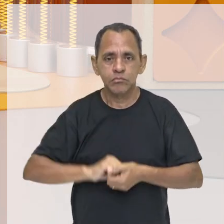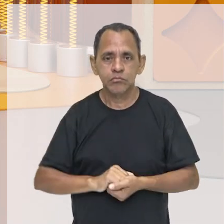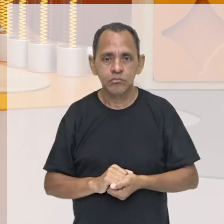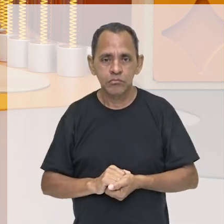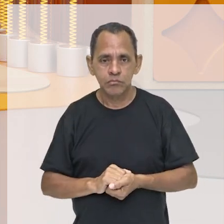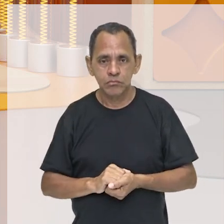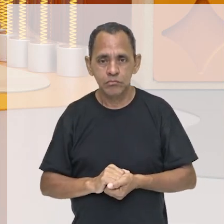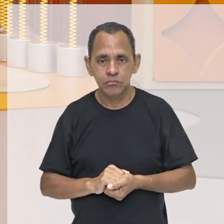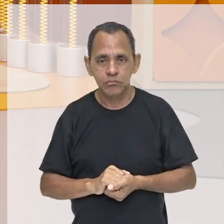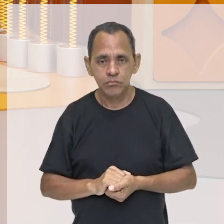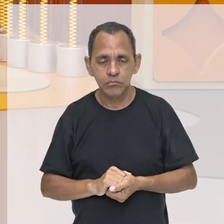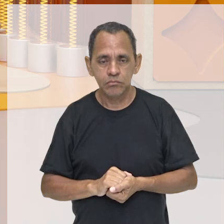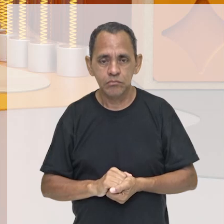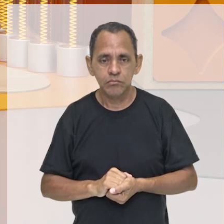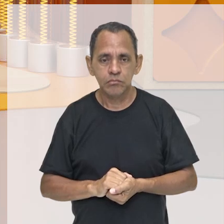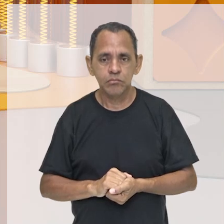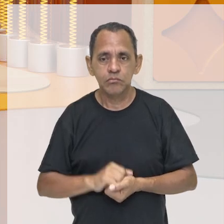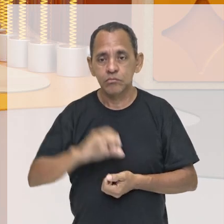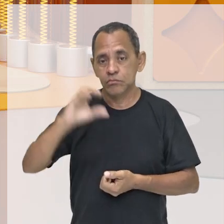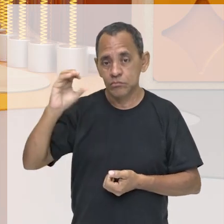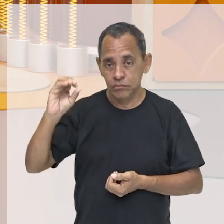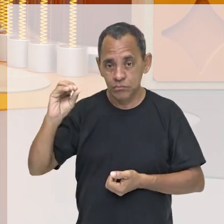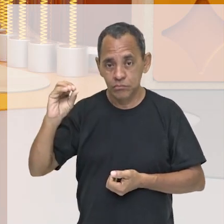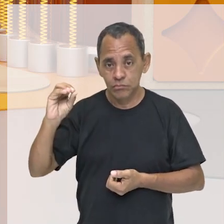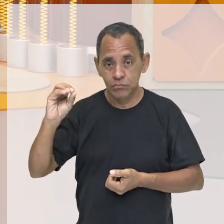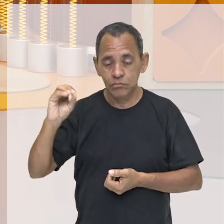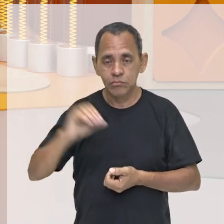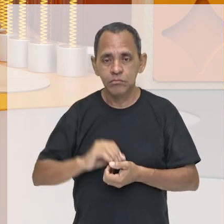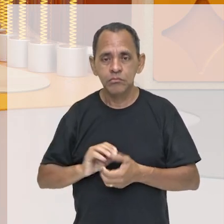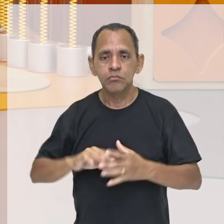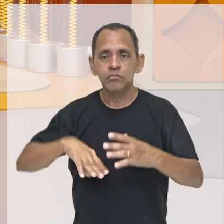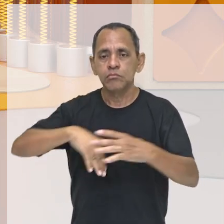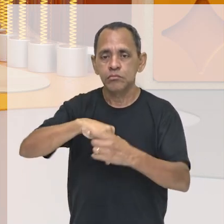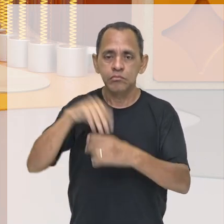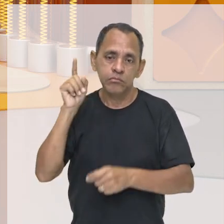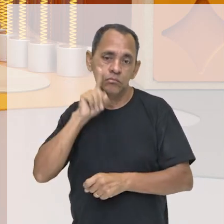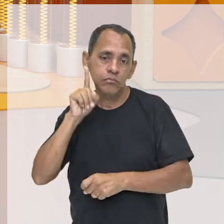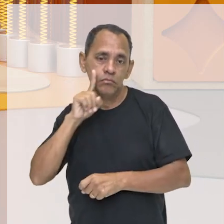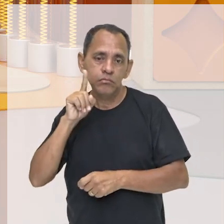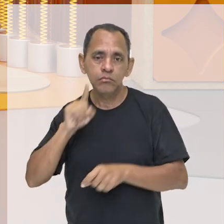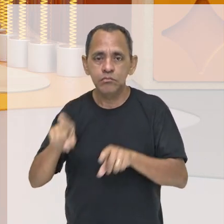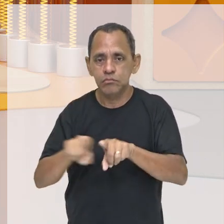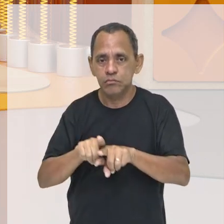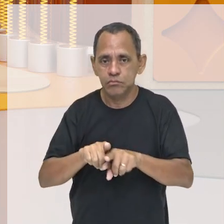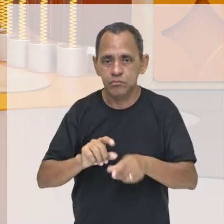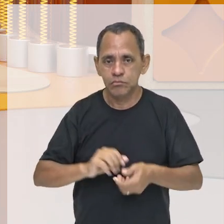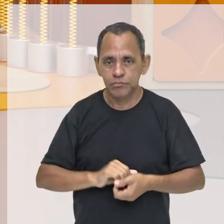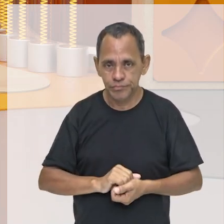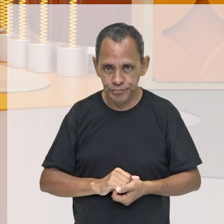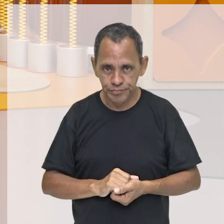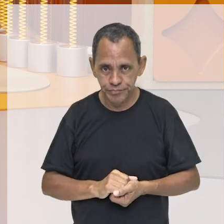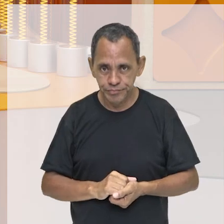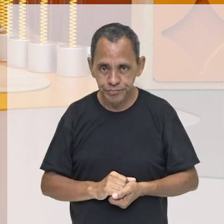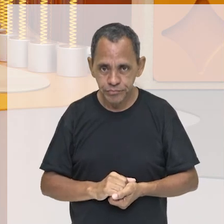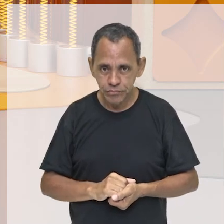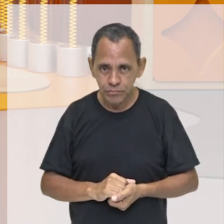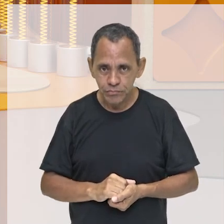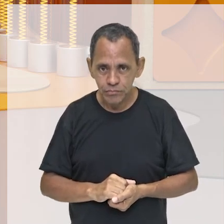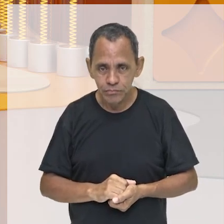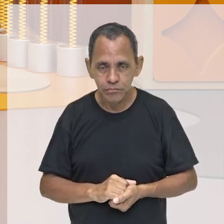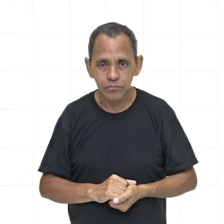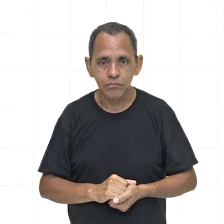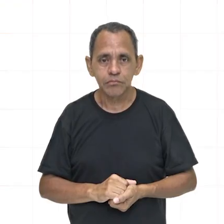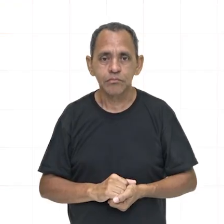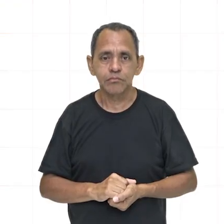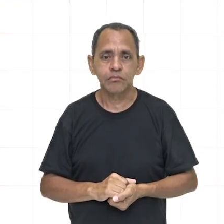exemplo, do lado oeste, nós temos o conjunto americano e assim por diante, tá? Nós vamos falar sobre